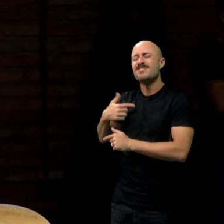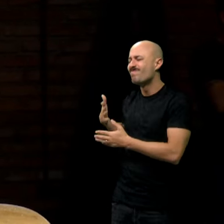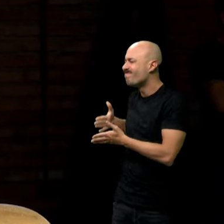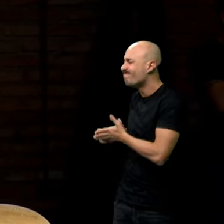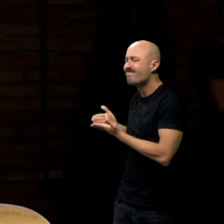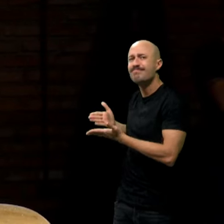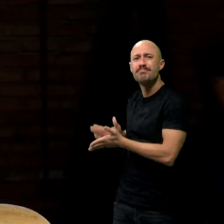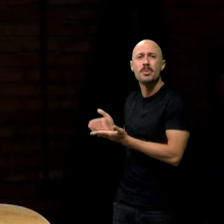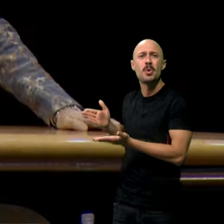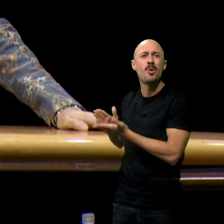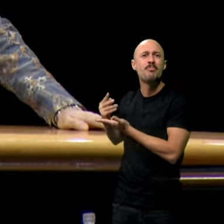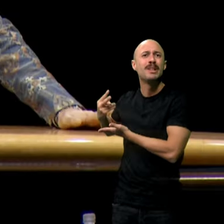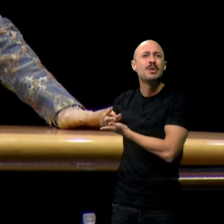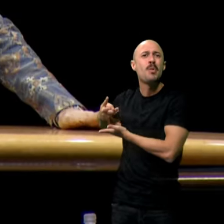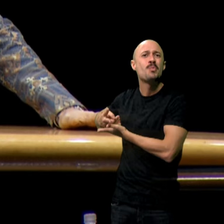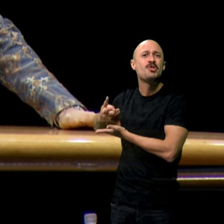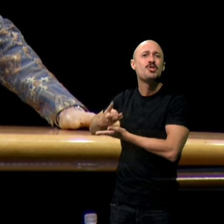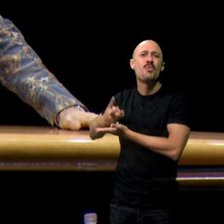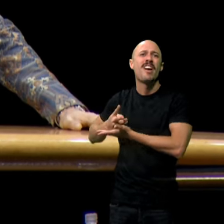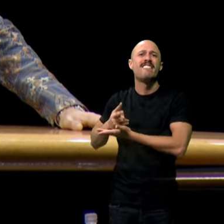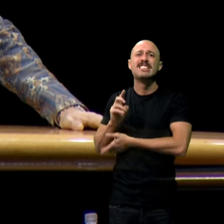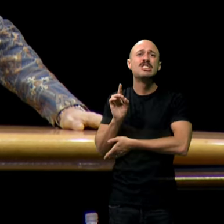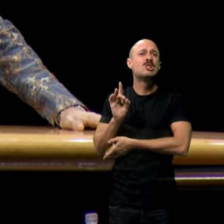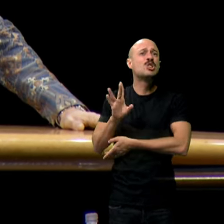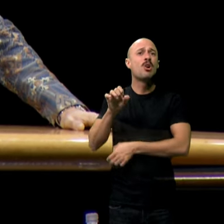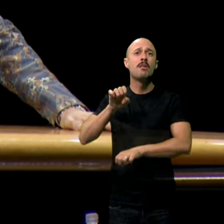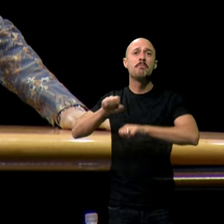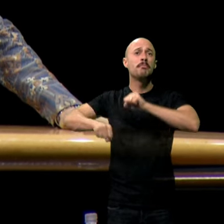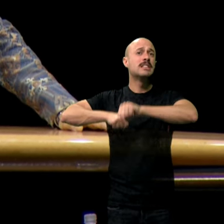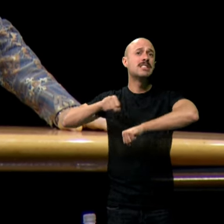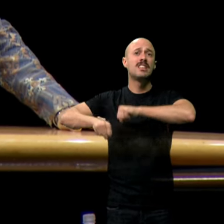bicicleta. Era tudo que eu tinha.